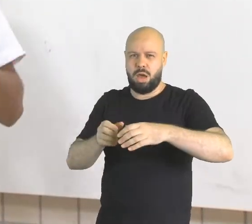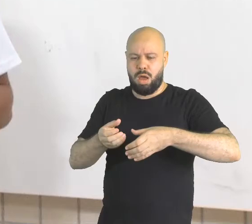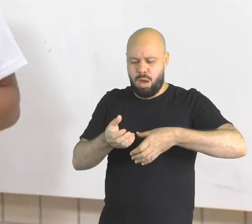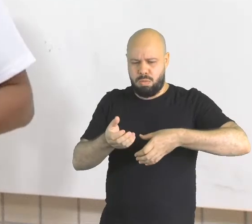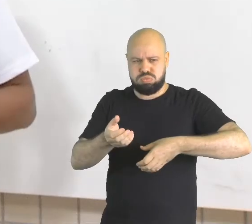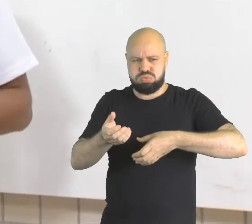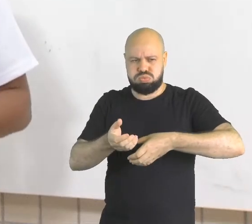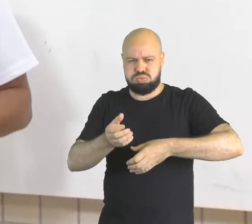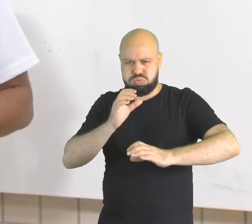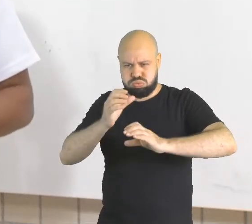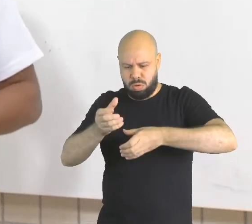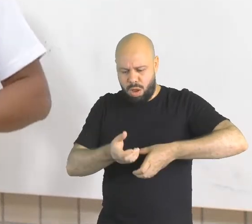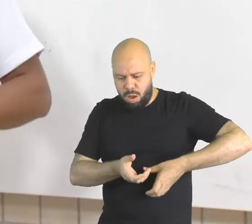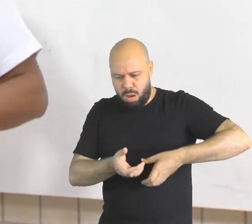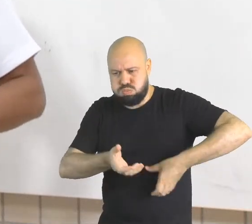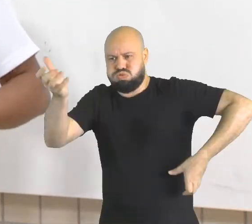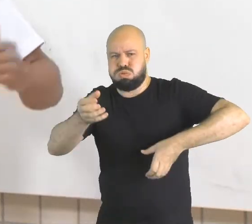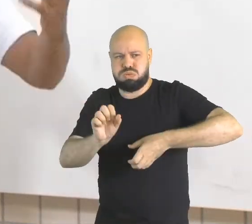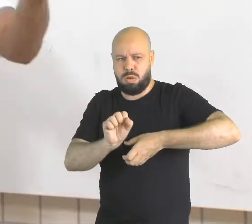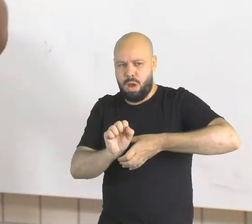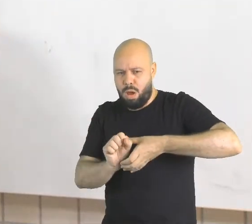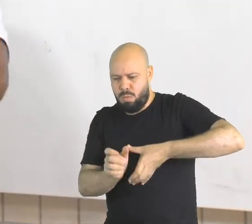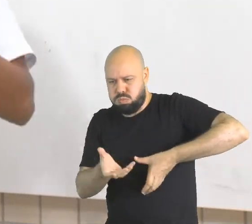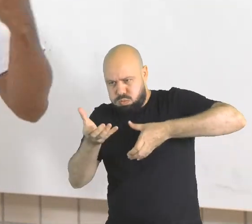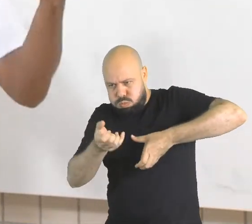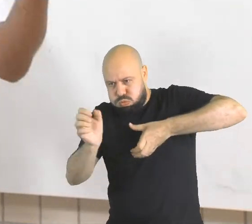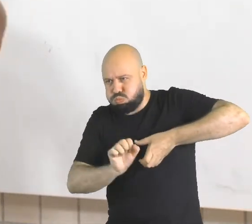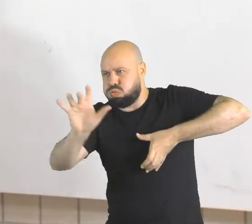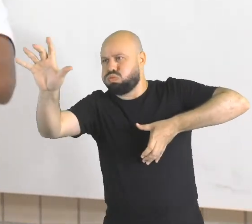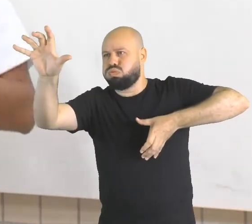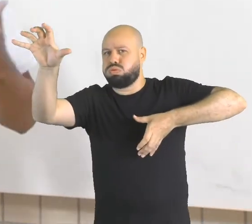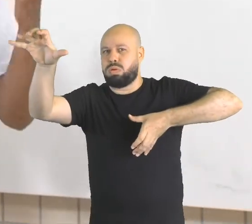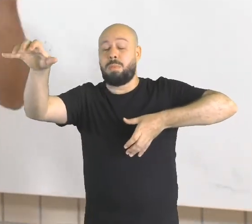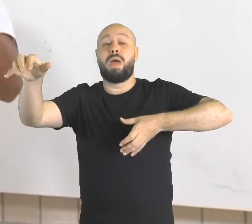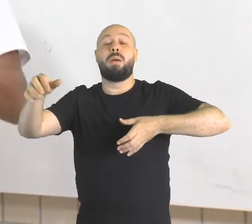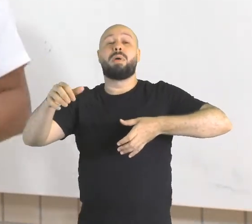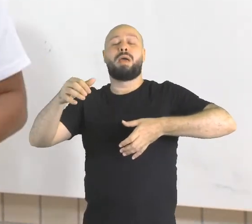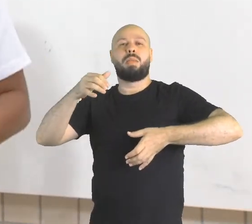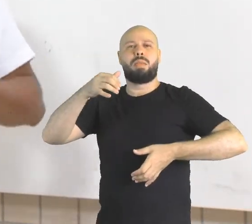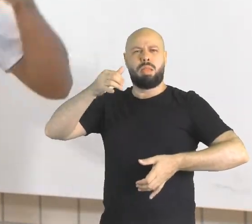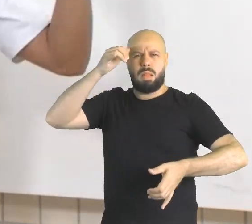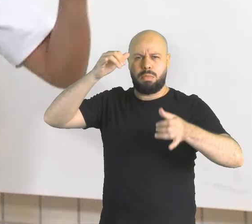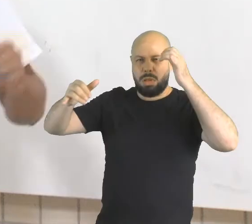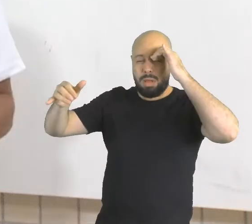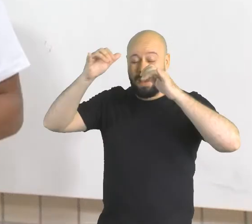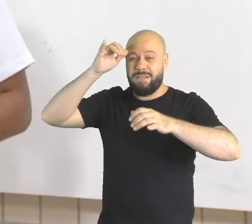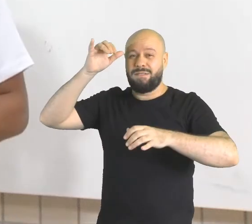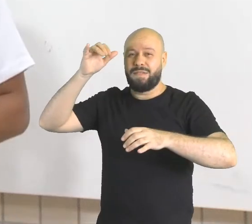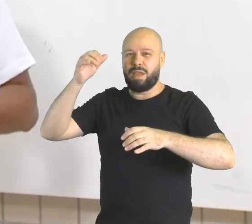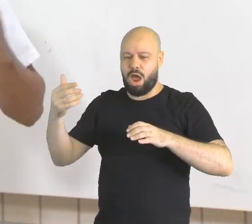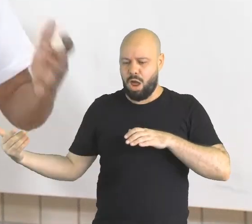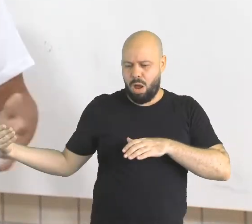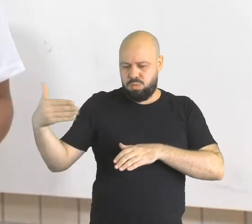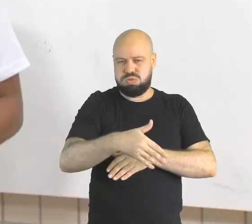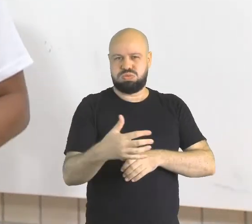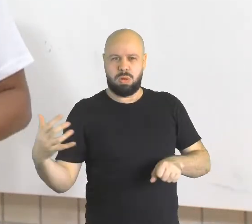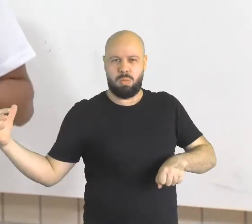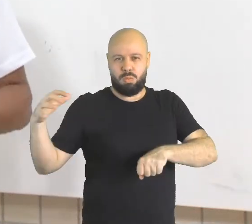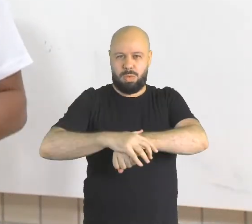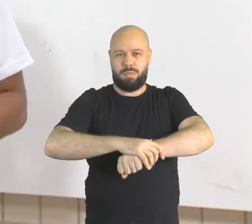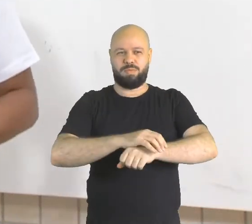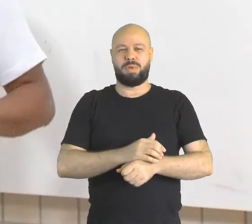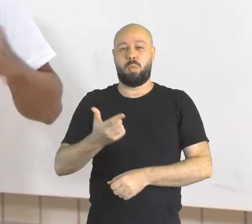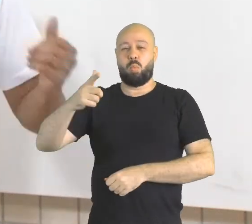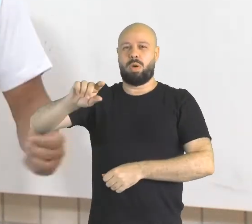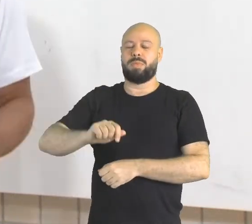uma característica, né, desse sistema de defesa territorial, né, criado ainda durante o governo geral.